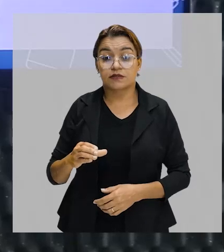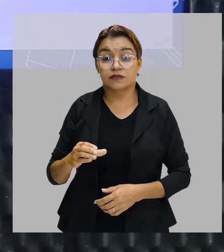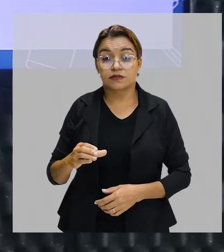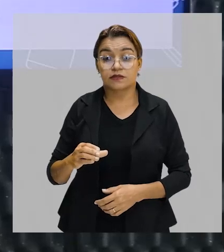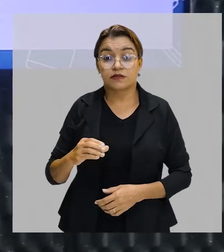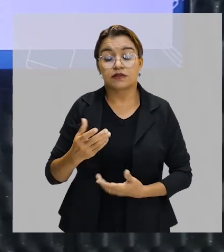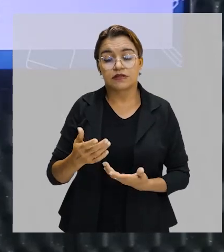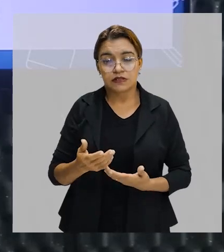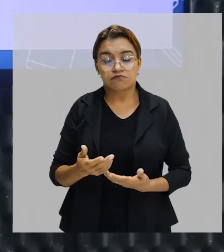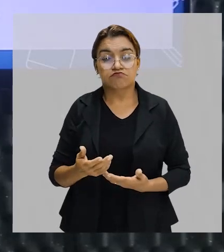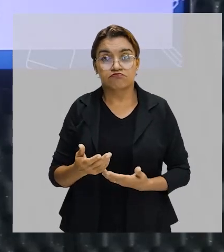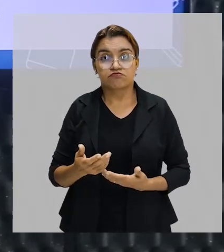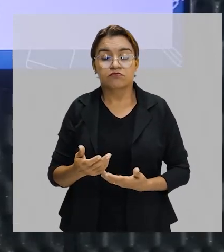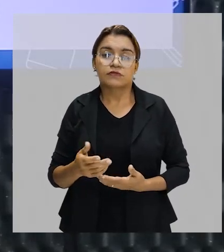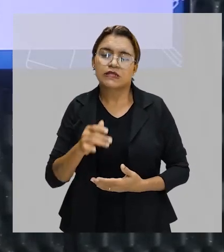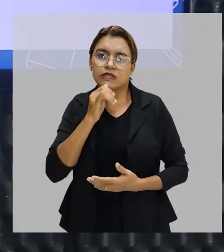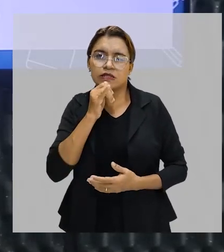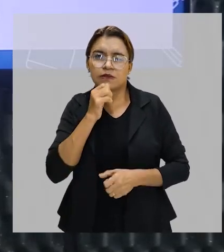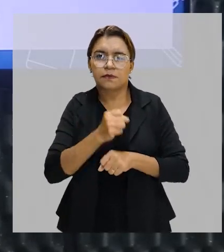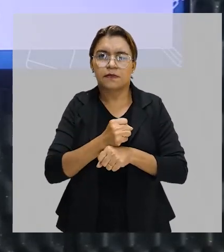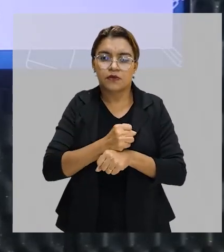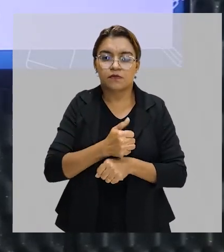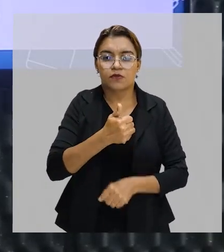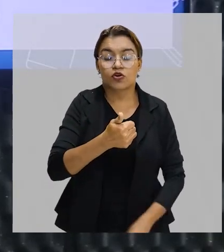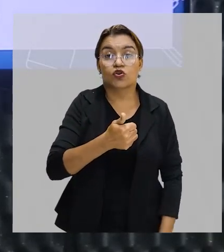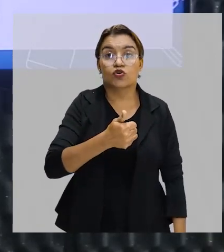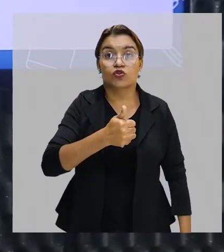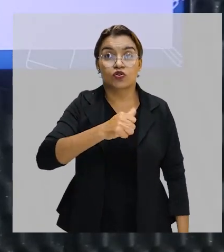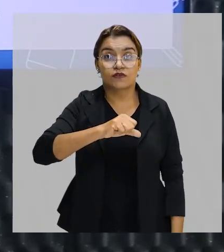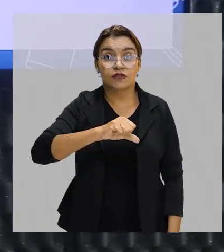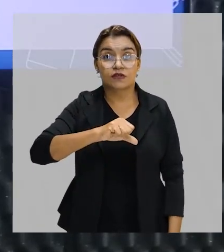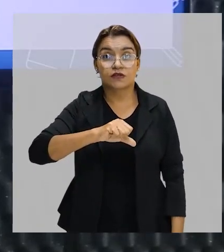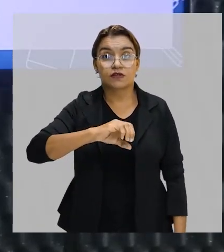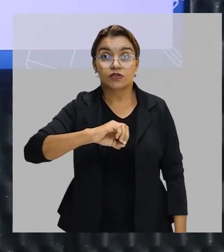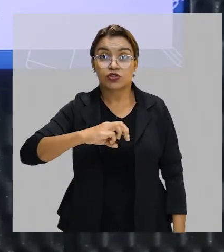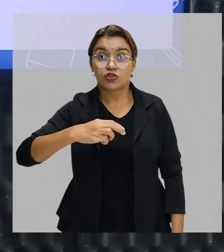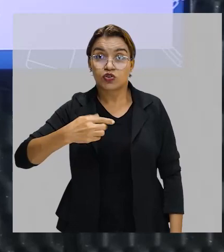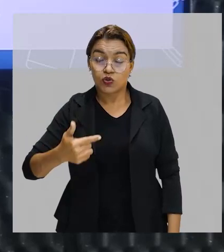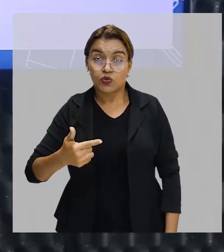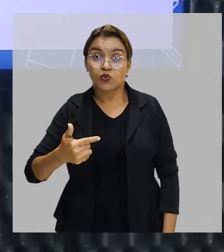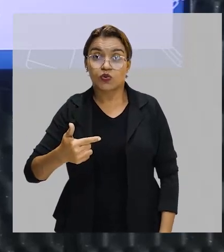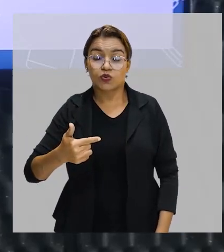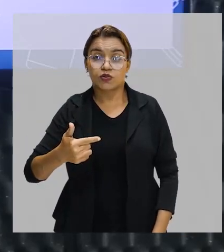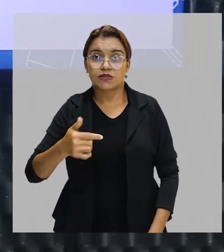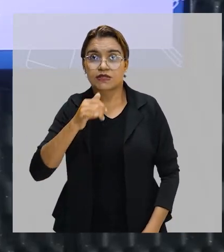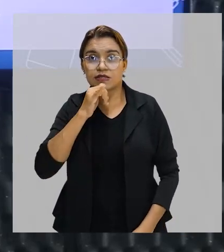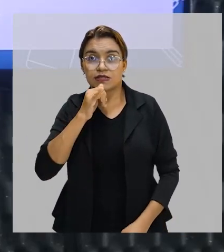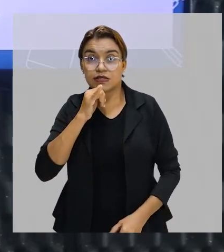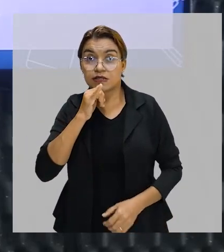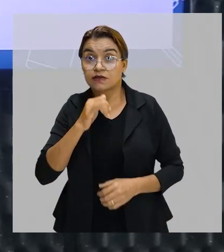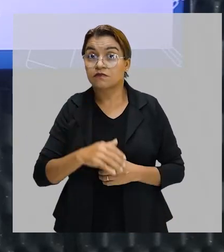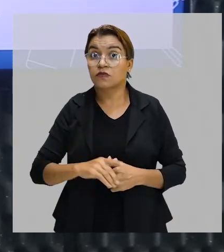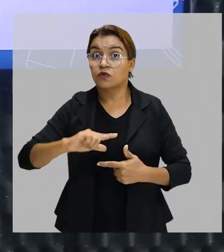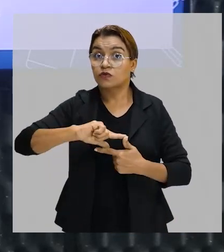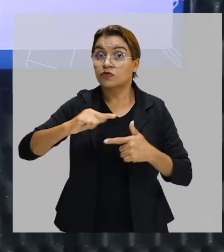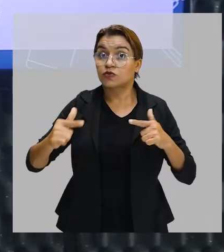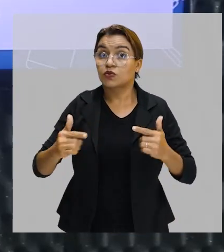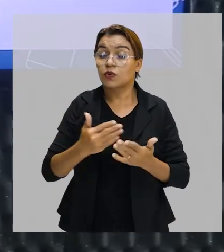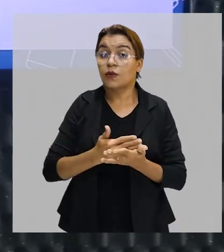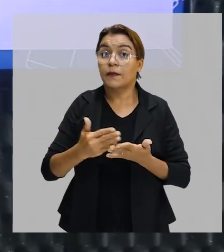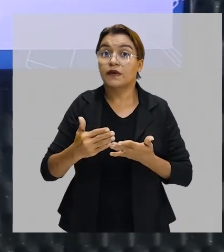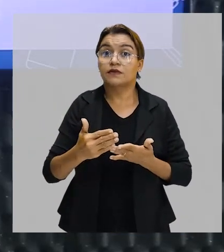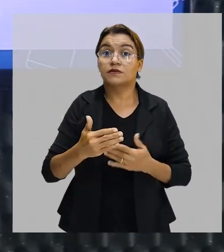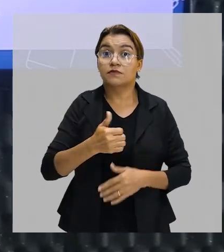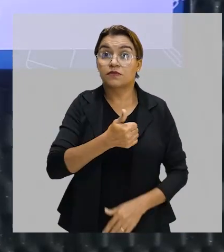conhecer a história. 1902 a 1922, o pré-modernismo. Modernismo começa em 1922. Aí eu preciso conhecer